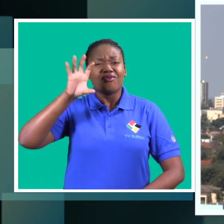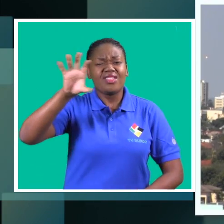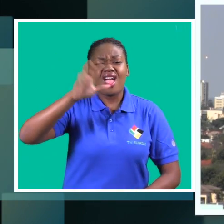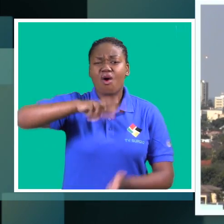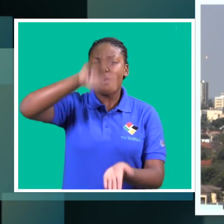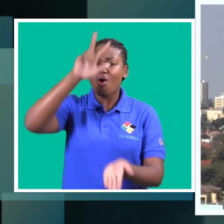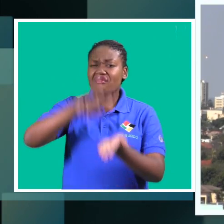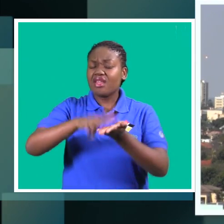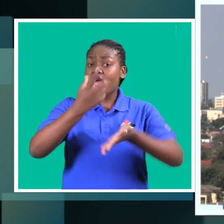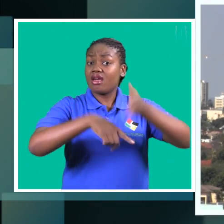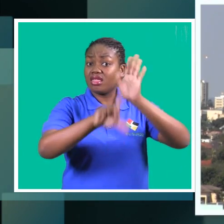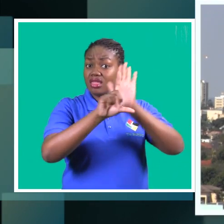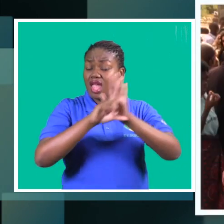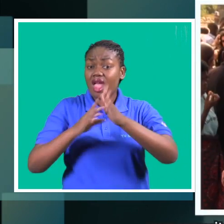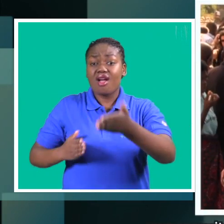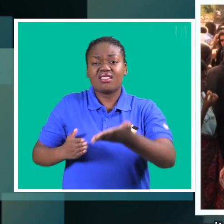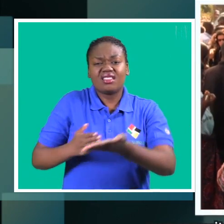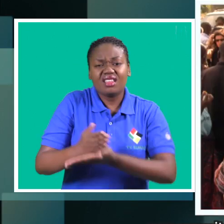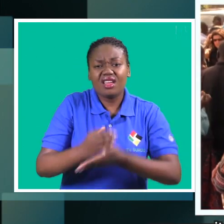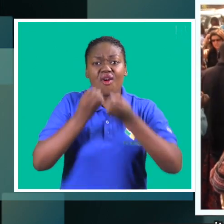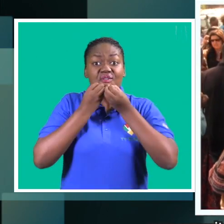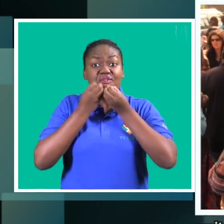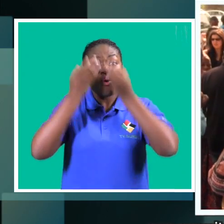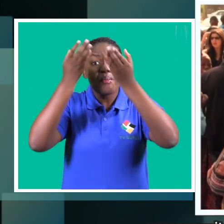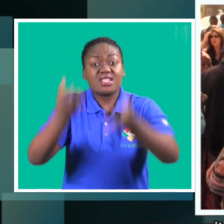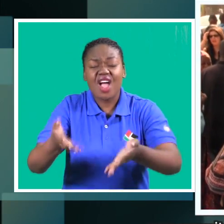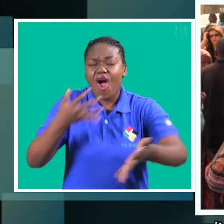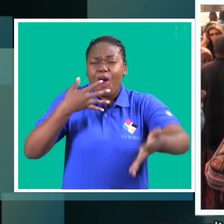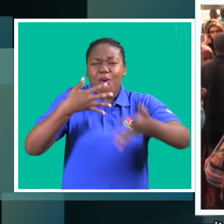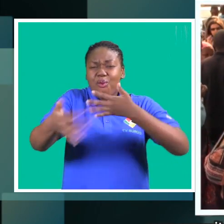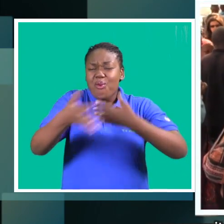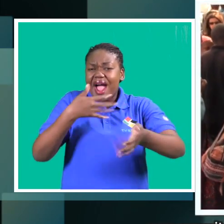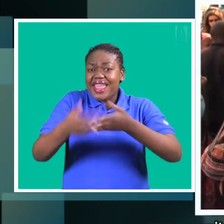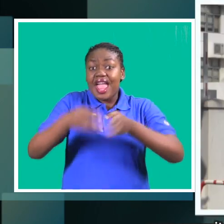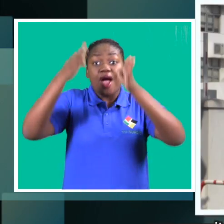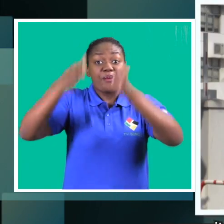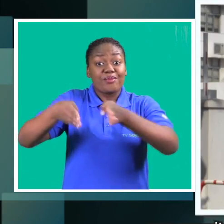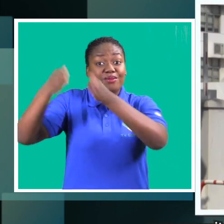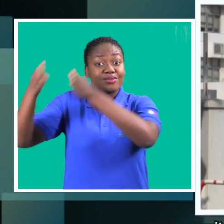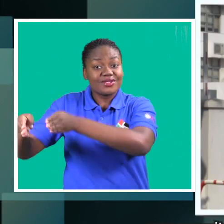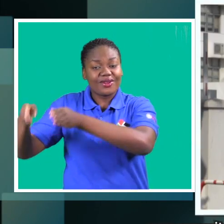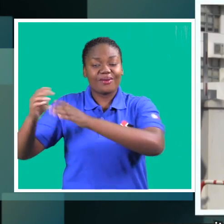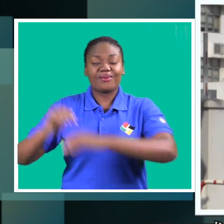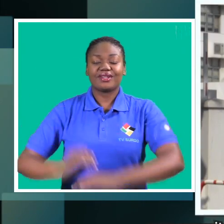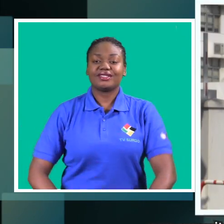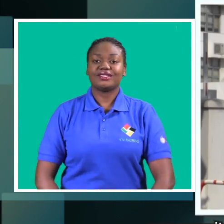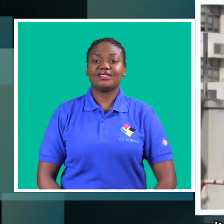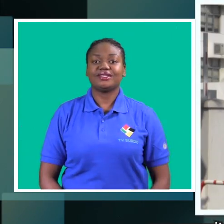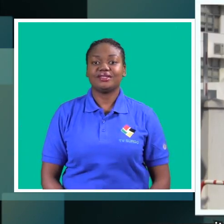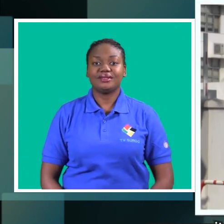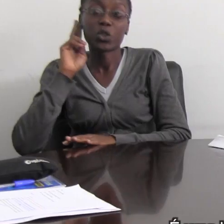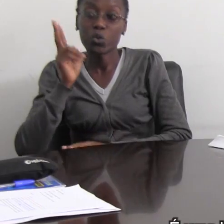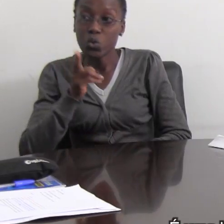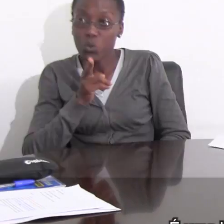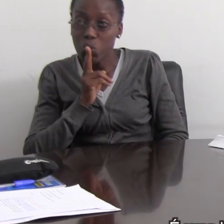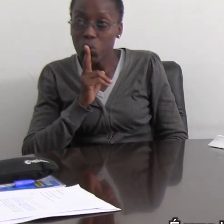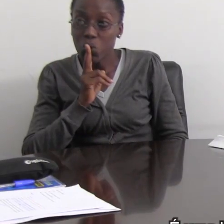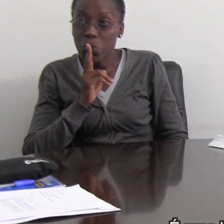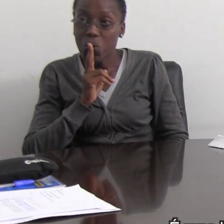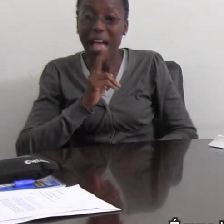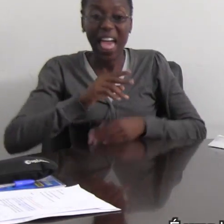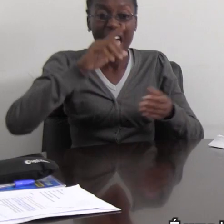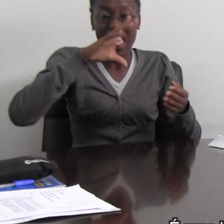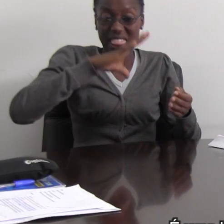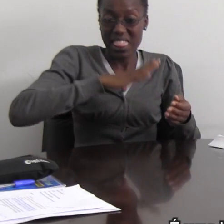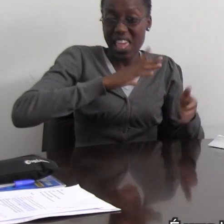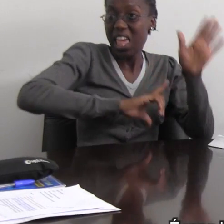O país viu aprovada a lei do direito à informação que permite a qualquer cidadão aceder à informação na posse de instituições públicas. É uma lei